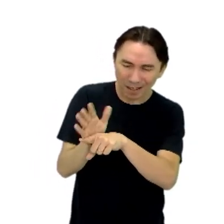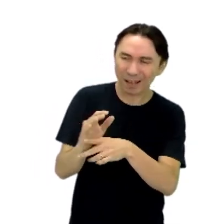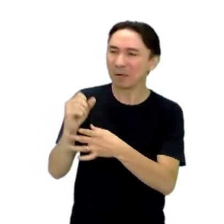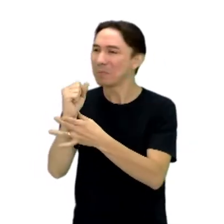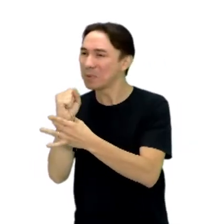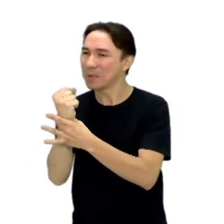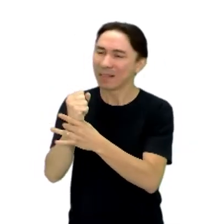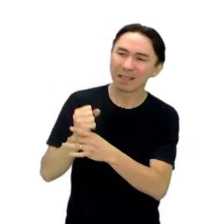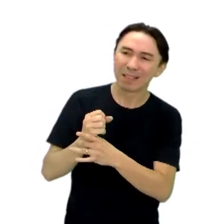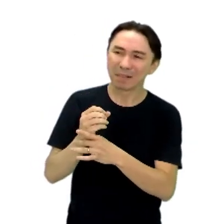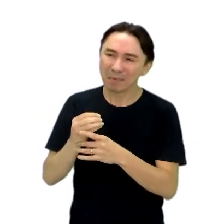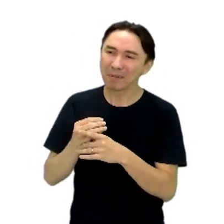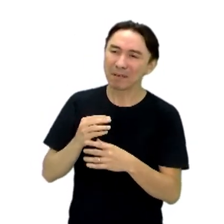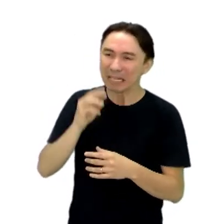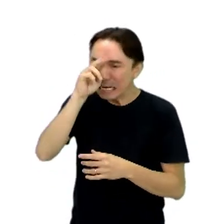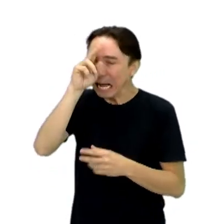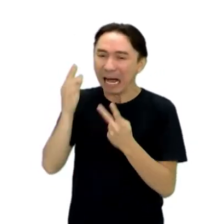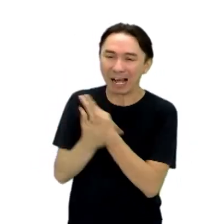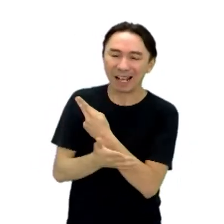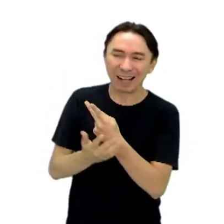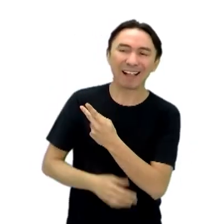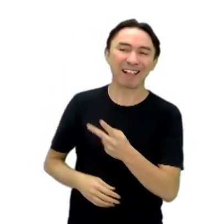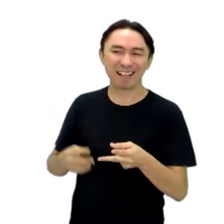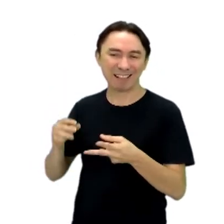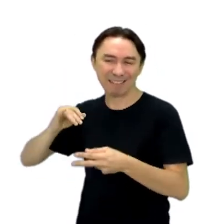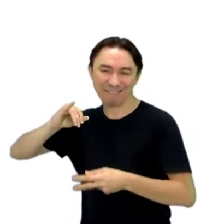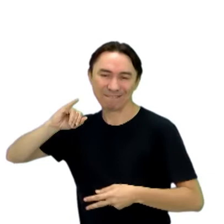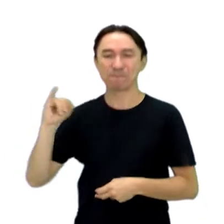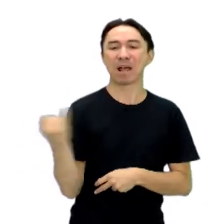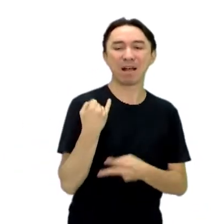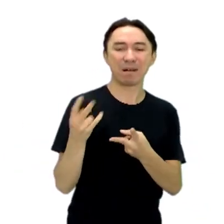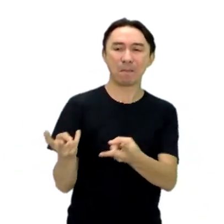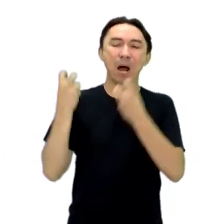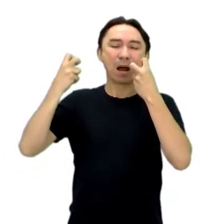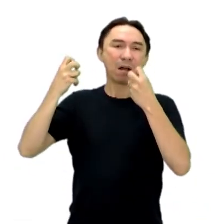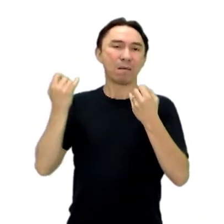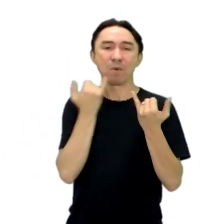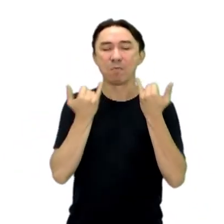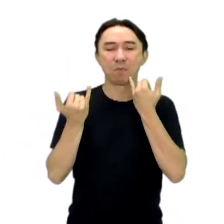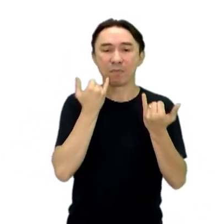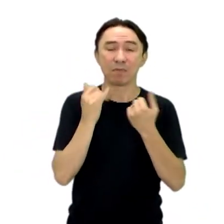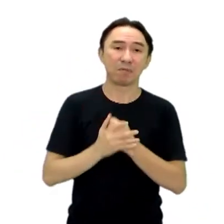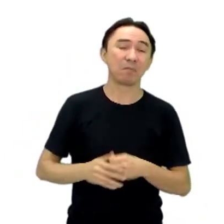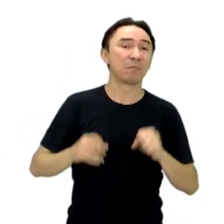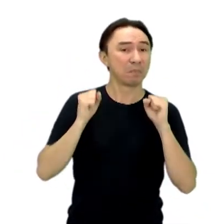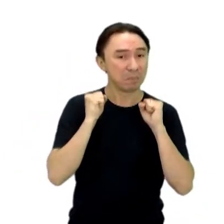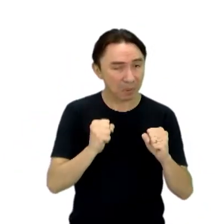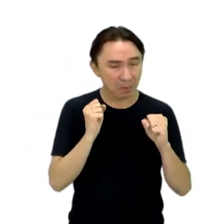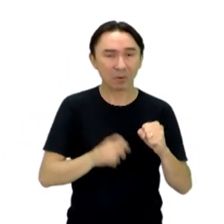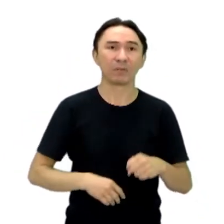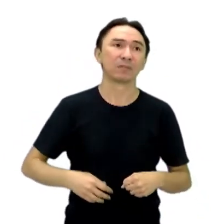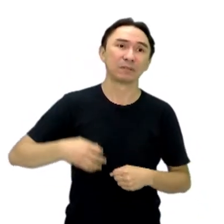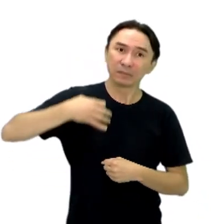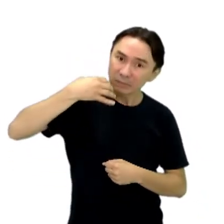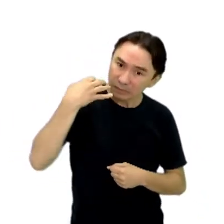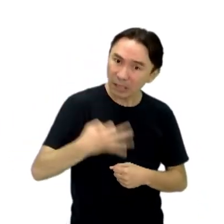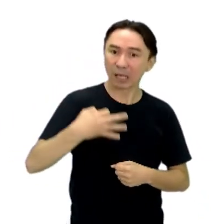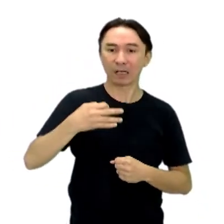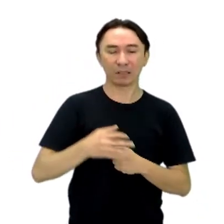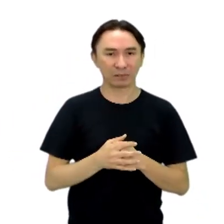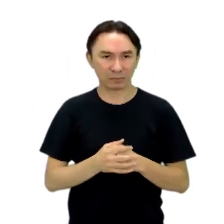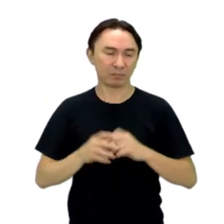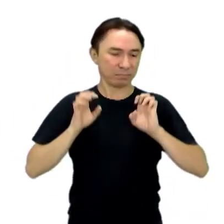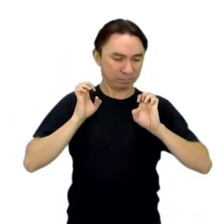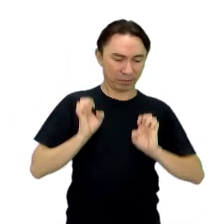dos sites para obter alguma informação. Os hackers podem tanto trabalhar de uma forma legal, ética, descobrindo os problemas